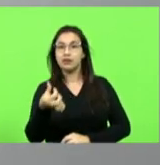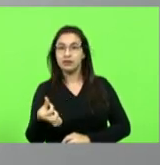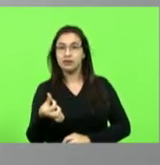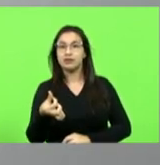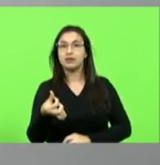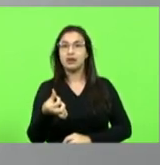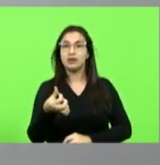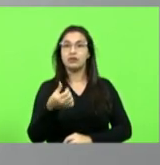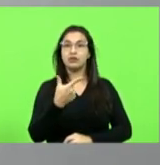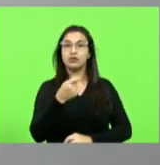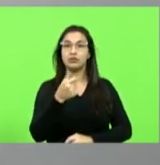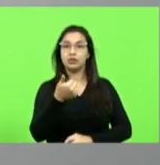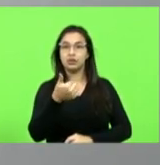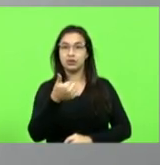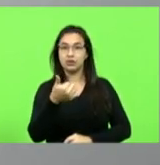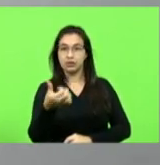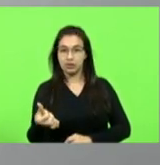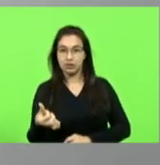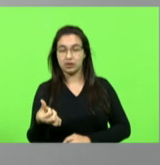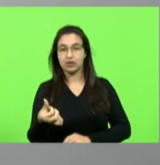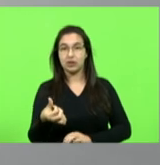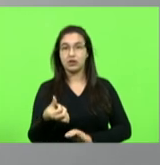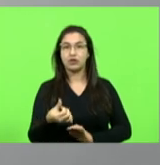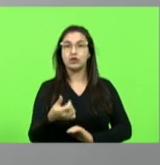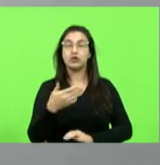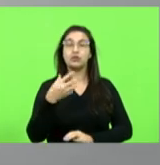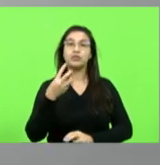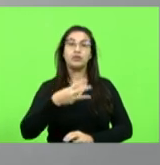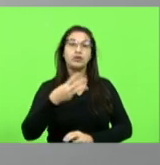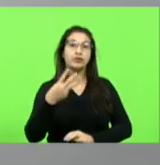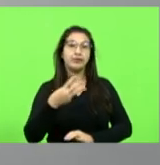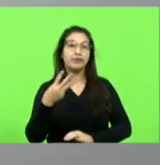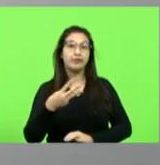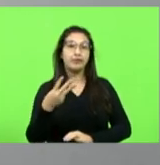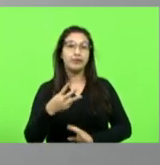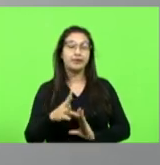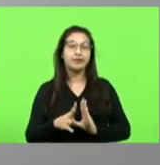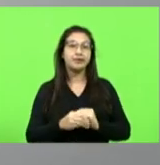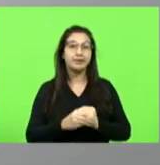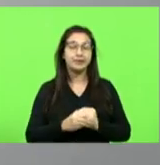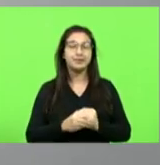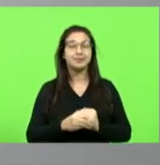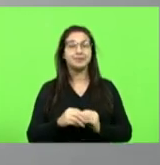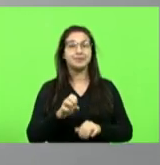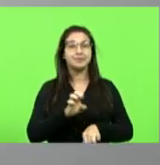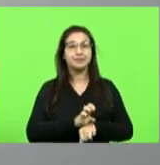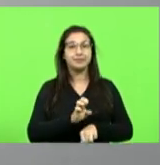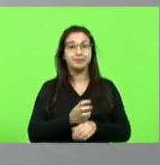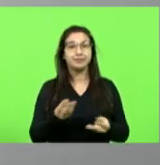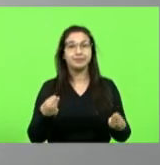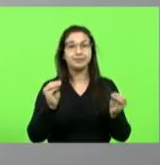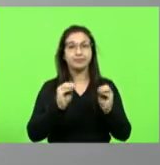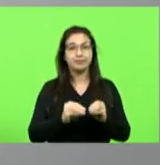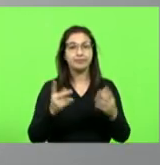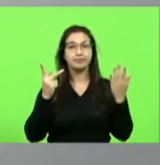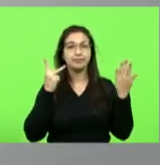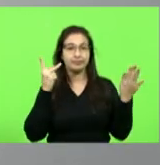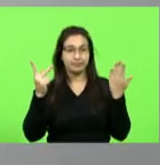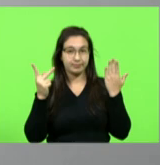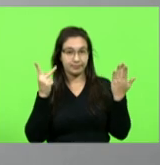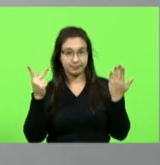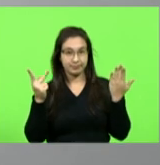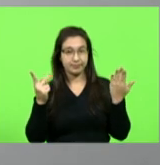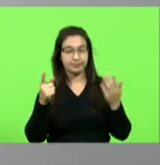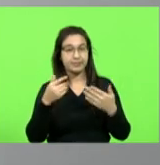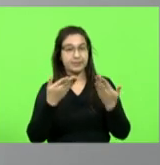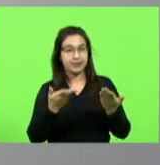de 2016, no seu anexo terceiro, que é o quadro civil do Estado, né, para a inclusão do cargo de psicólogo, considerando que o